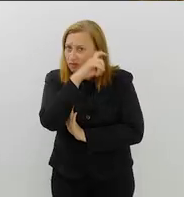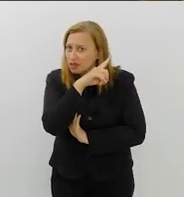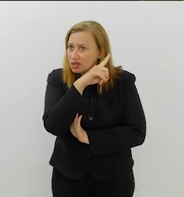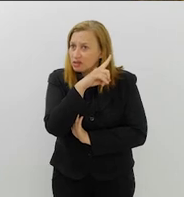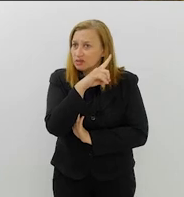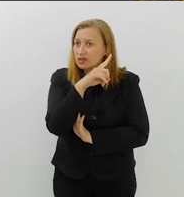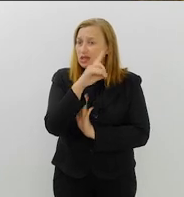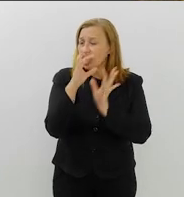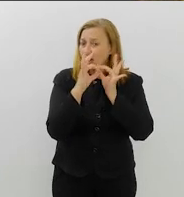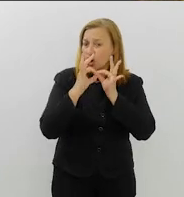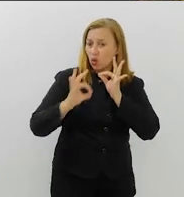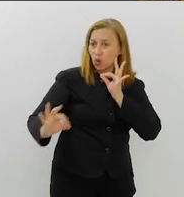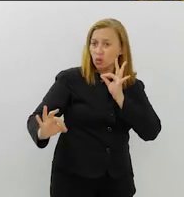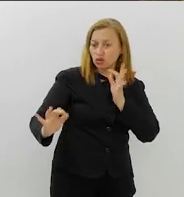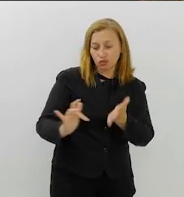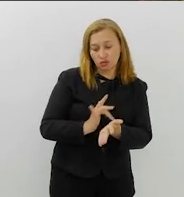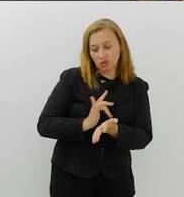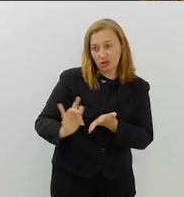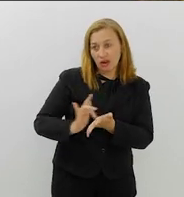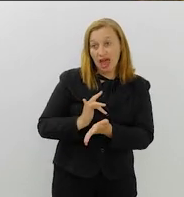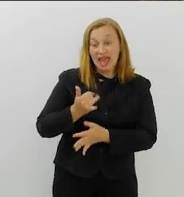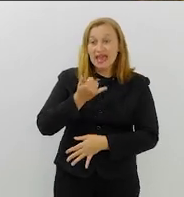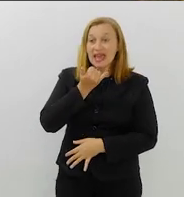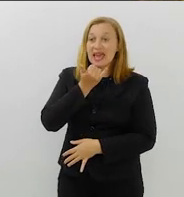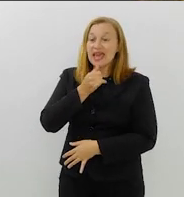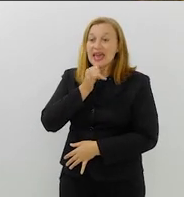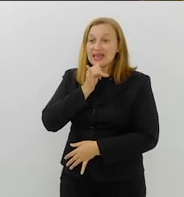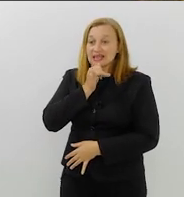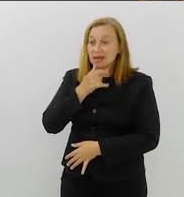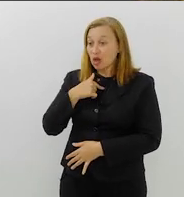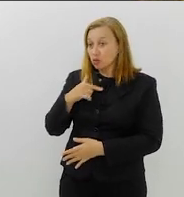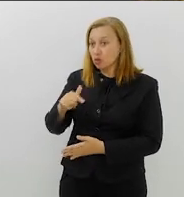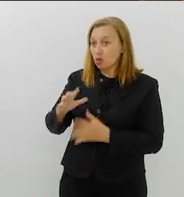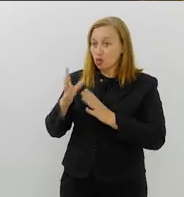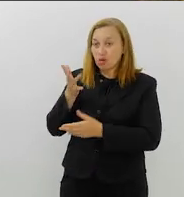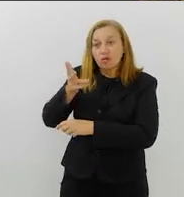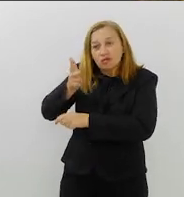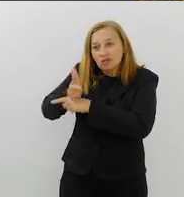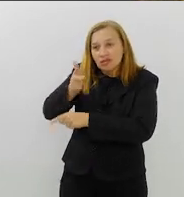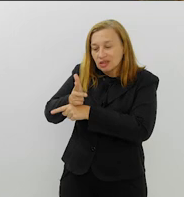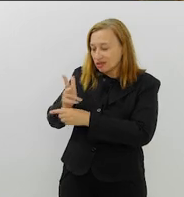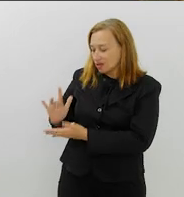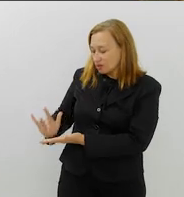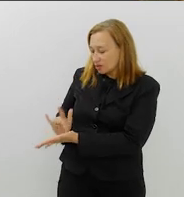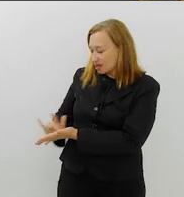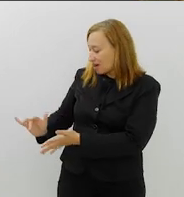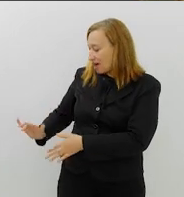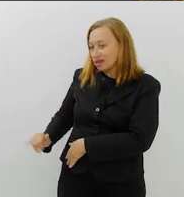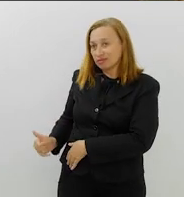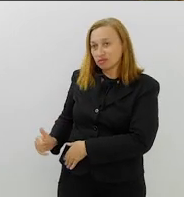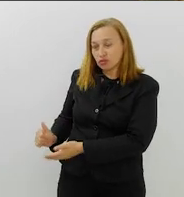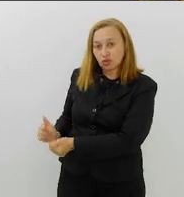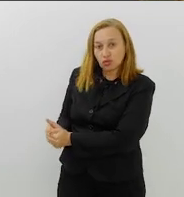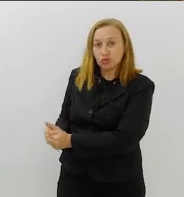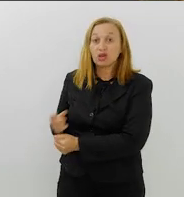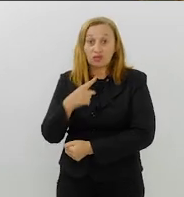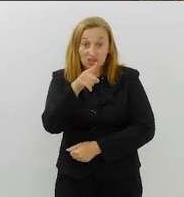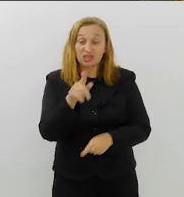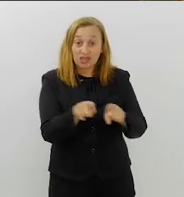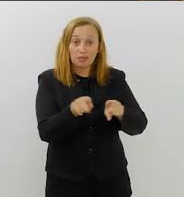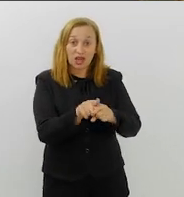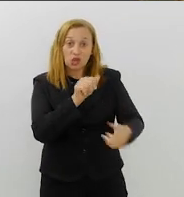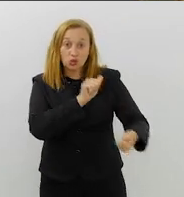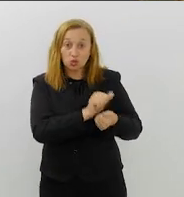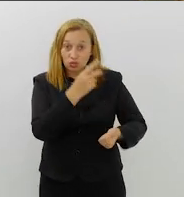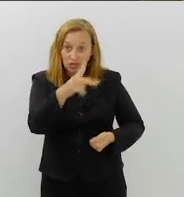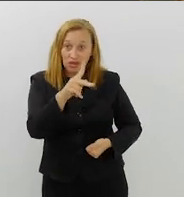muito difícil a gente ficar longe de um celular, por exemplo. Eu estou aqui gravando esse programa e estou aqui com meu celular do lado, né? Provavelmente você aí